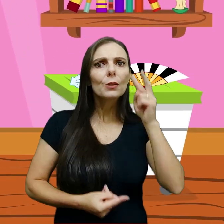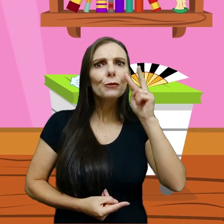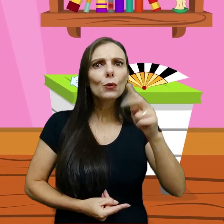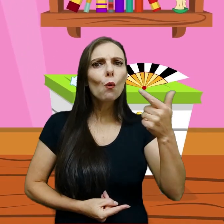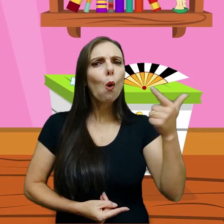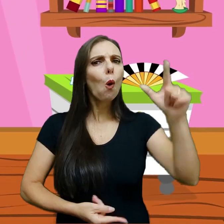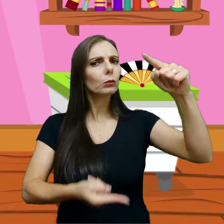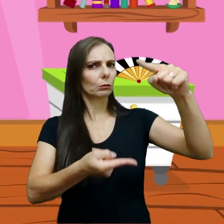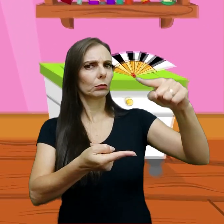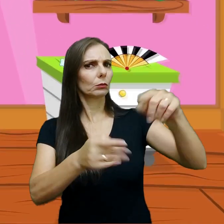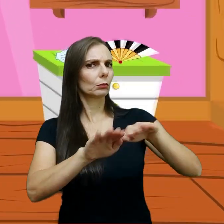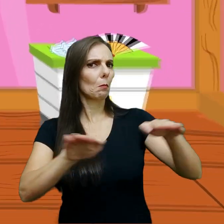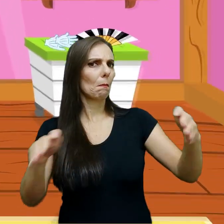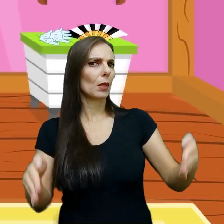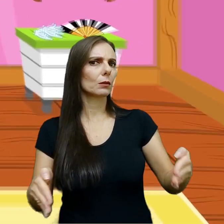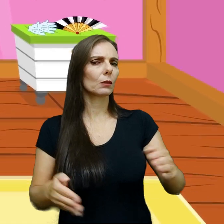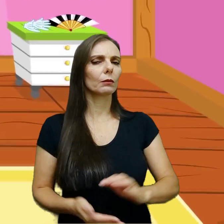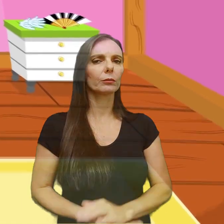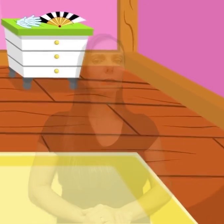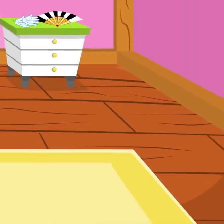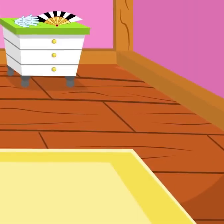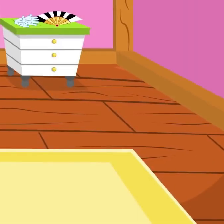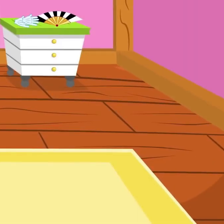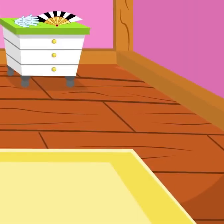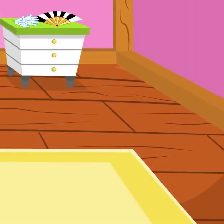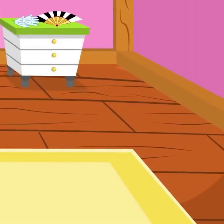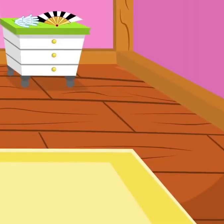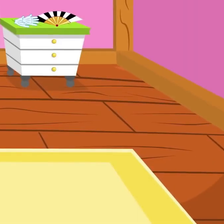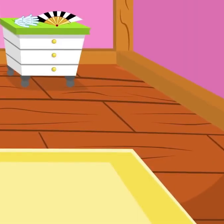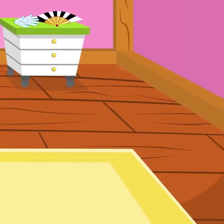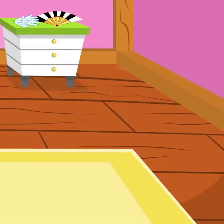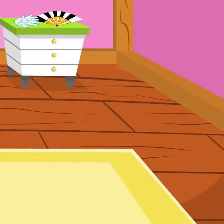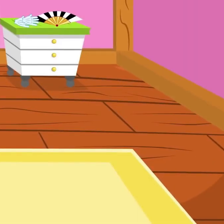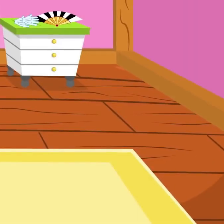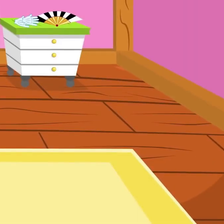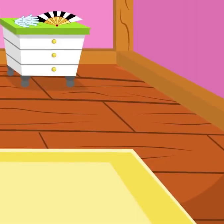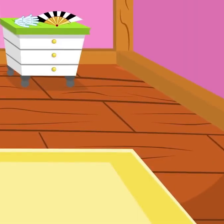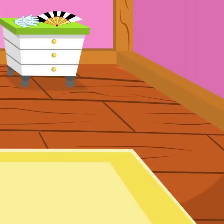ali ela viu uma outra garrafa sobre a mesa.